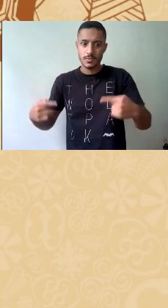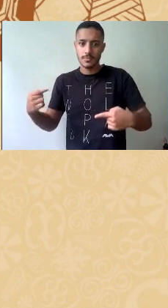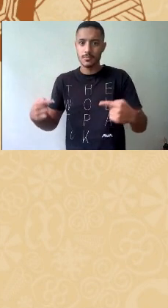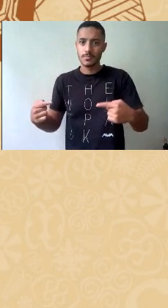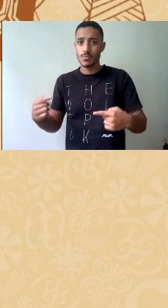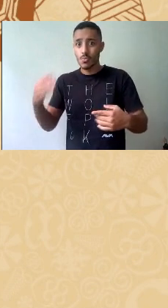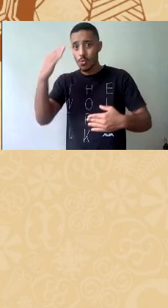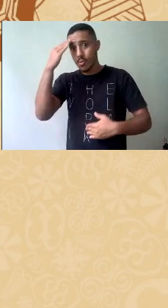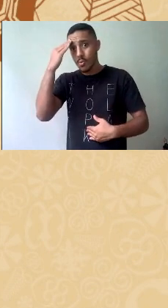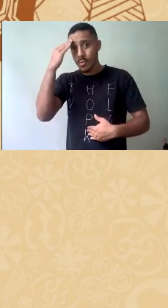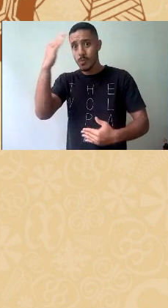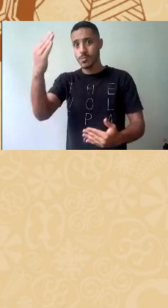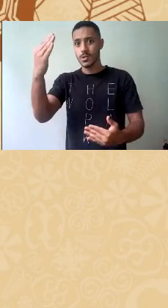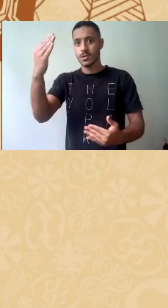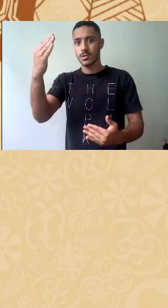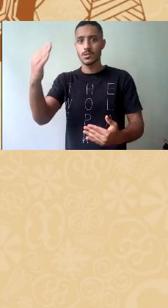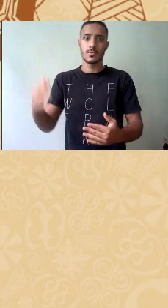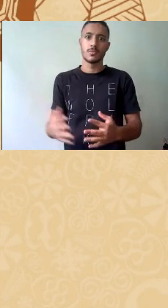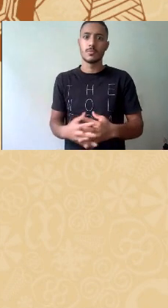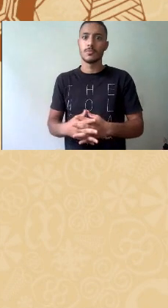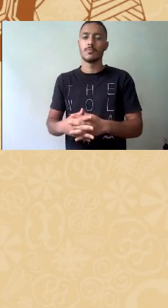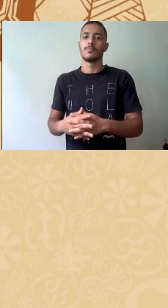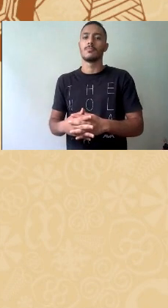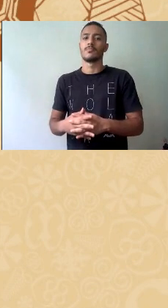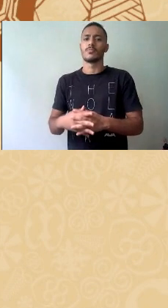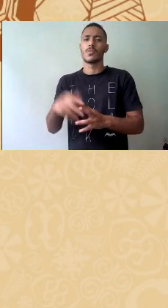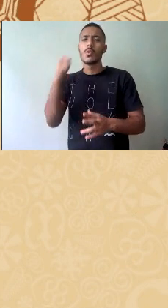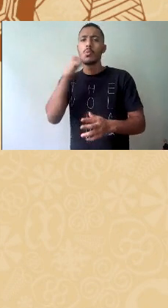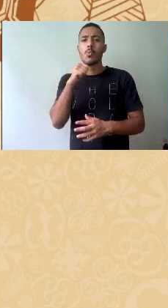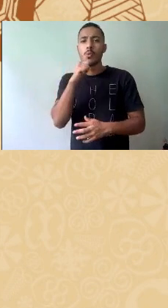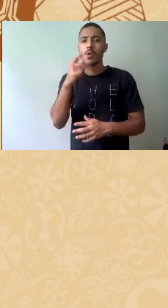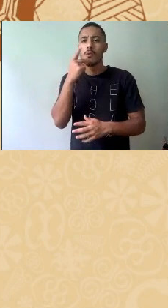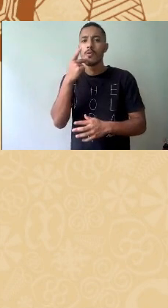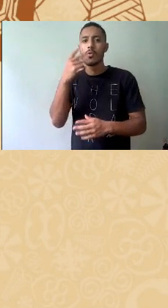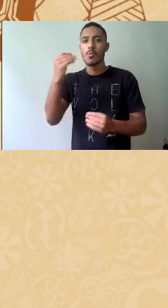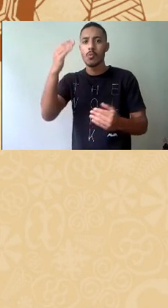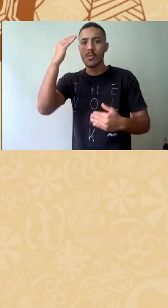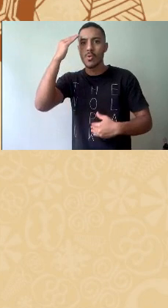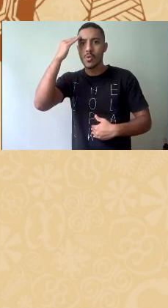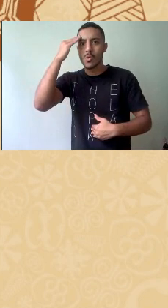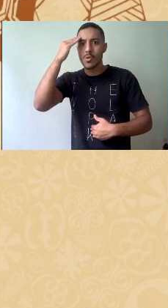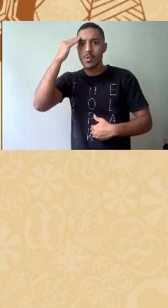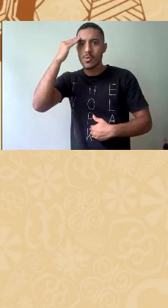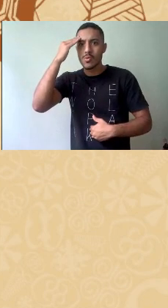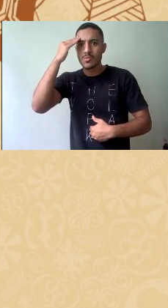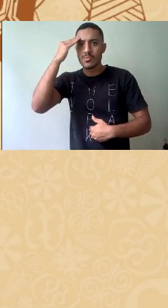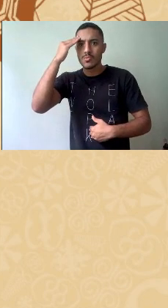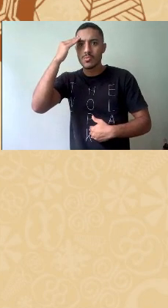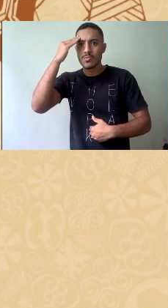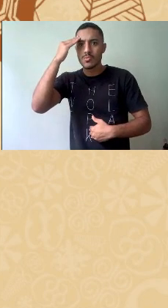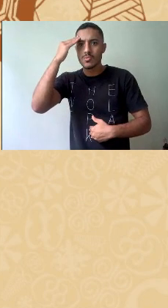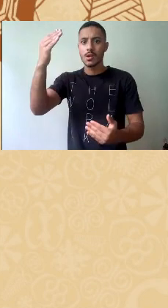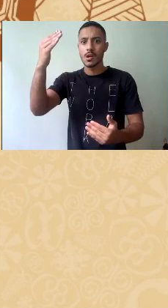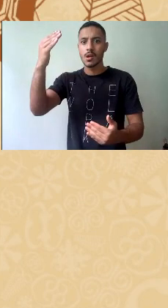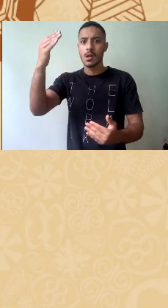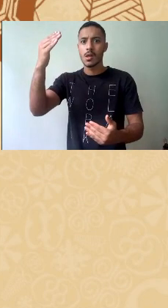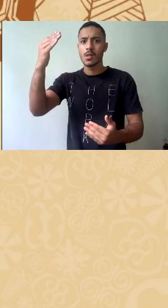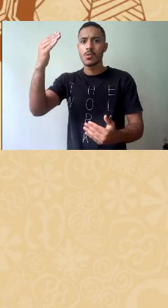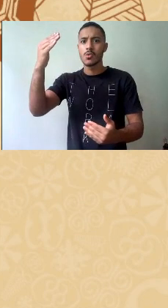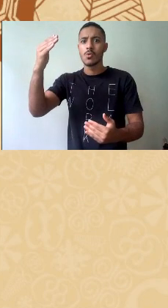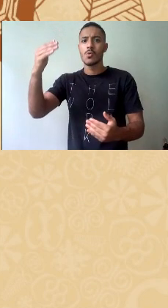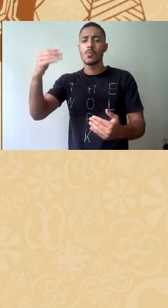Obrigado pela atenção de todos. E passei. Muito obrigada, Rubenilson. Muito obrigada, Cláudia. Combinei com a